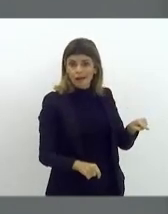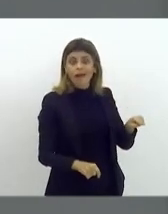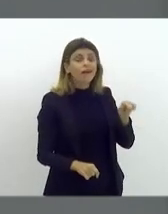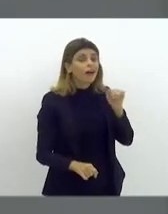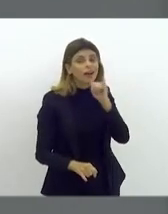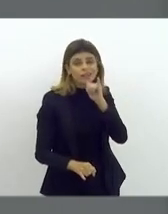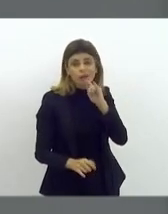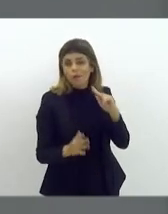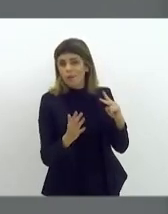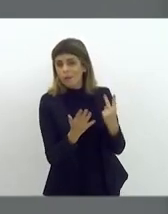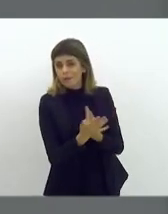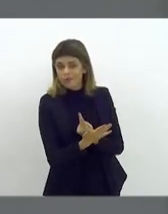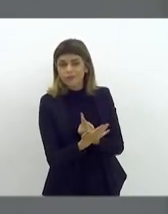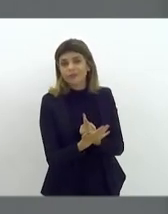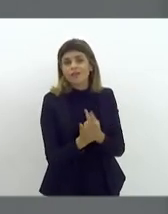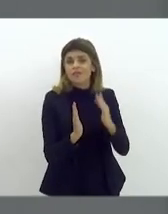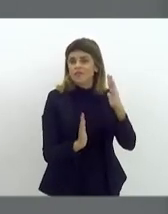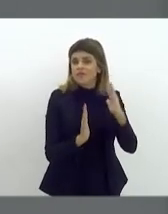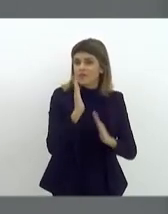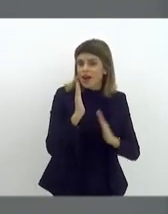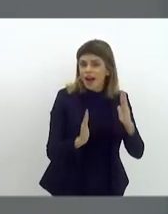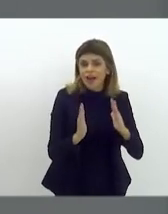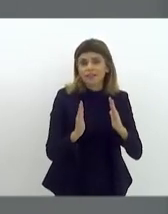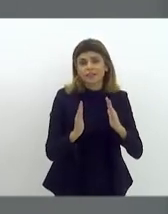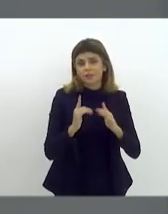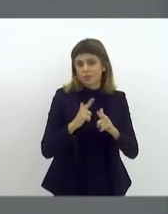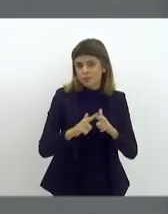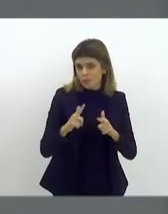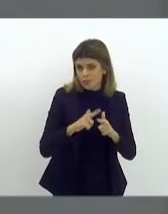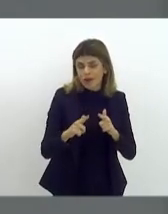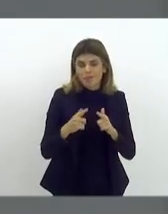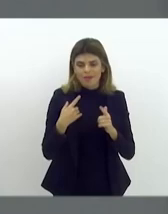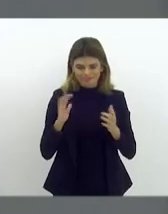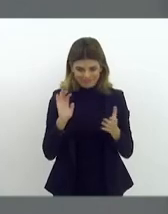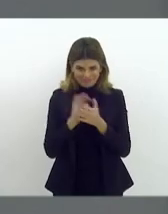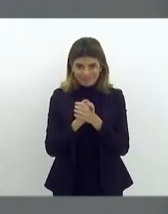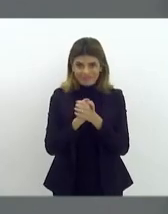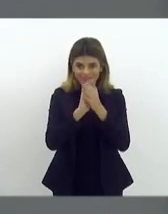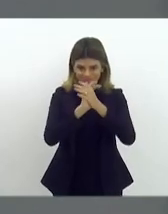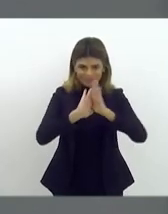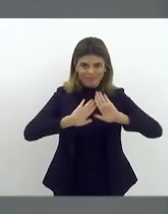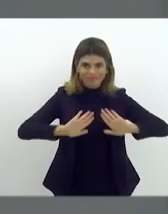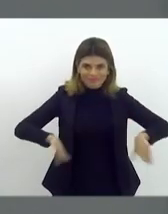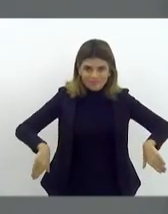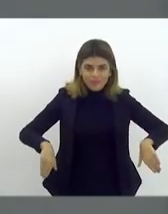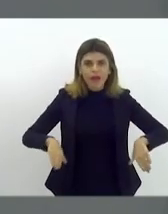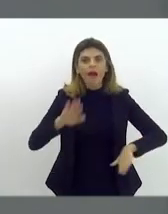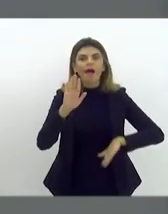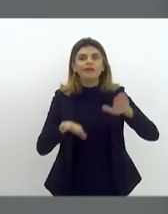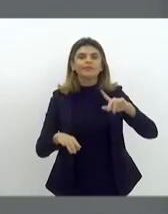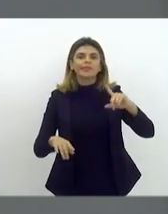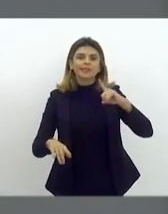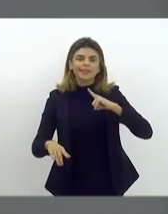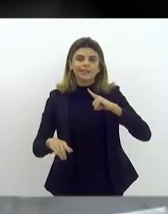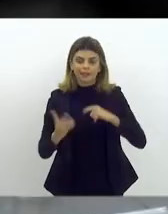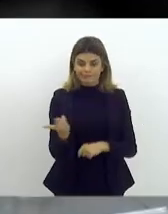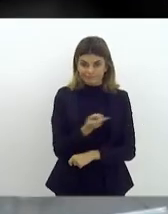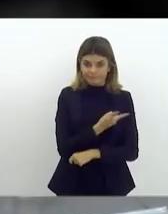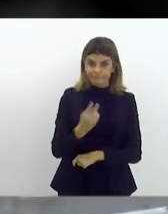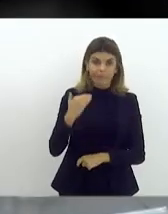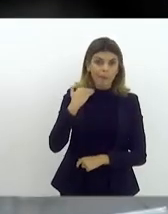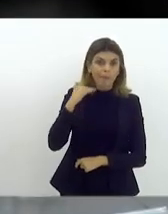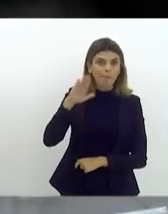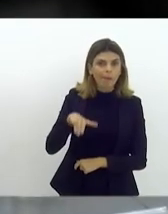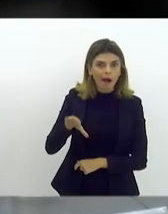numa própria fase de solução do vínculo conjugal às vezes se tem uma situação de conta conjunta ou